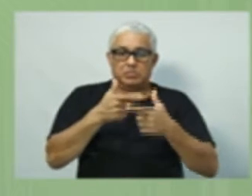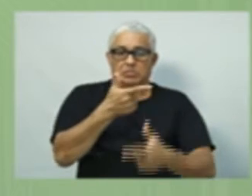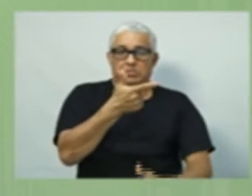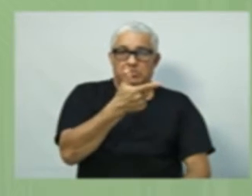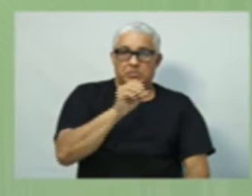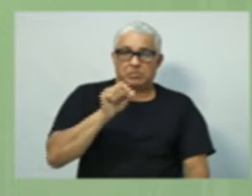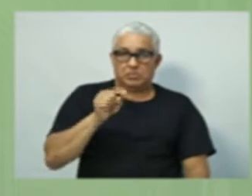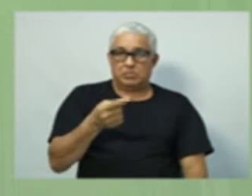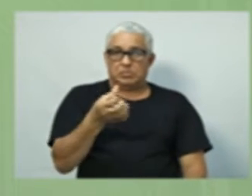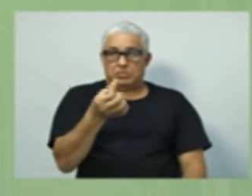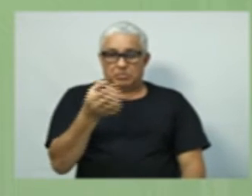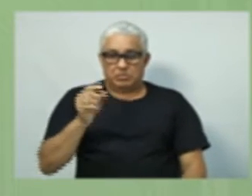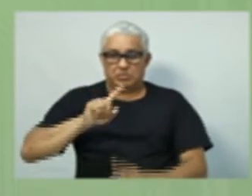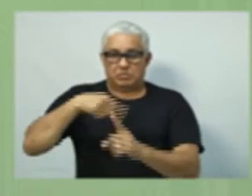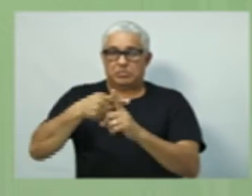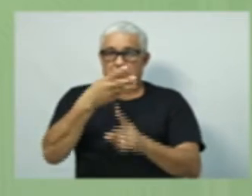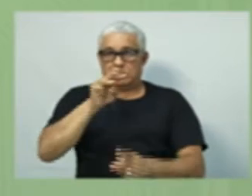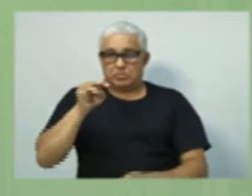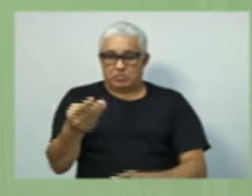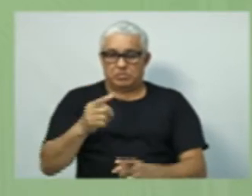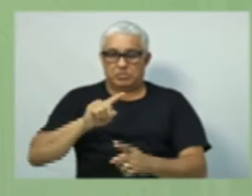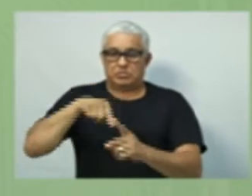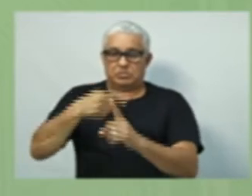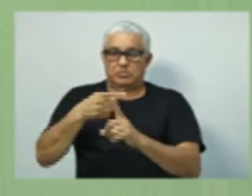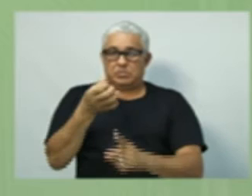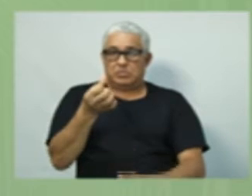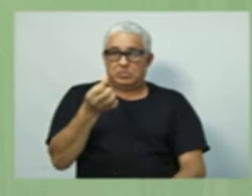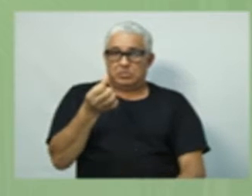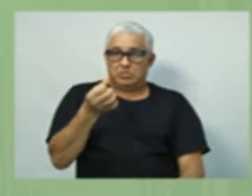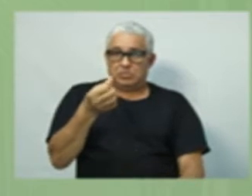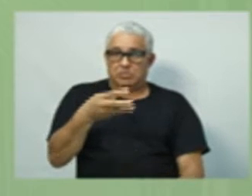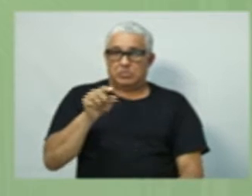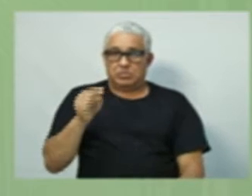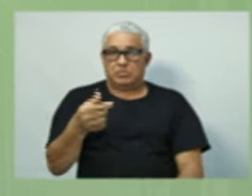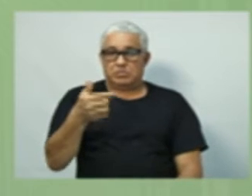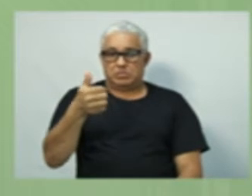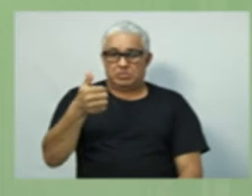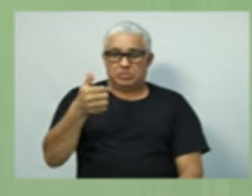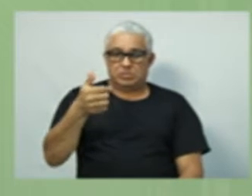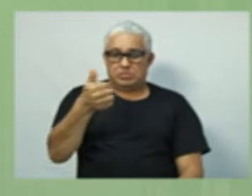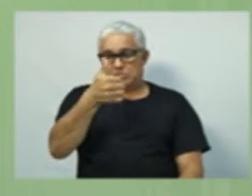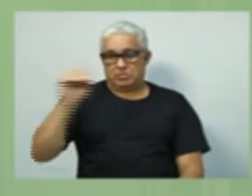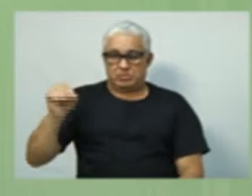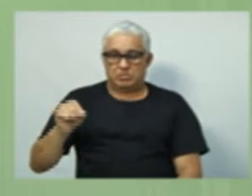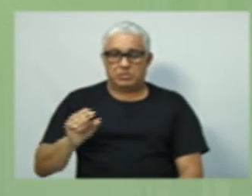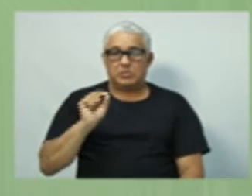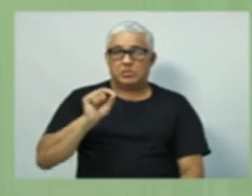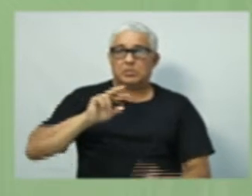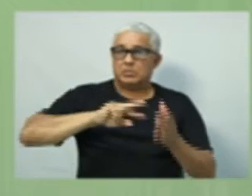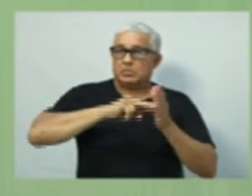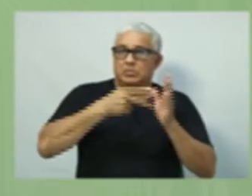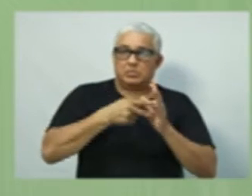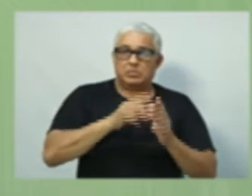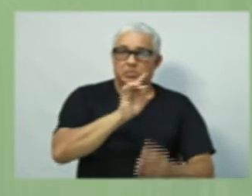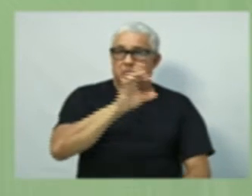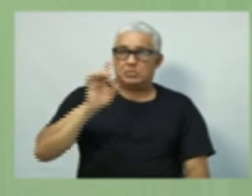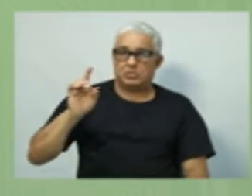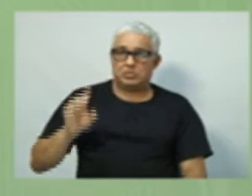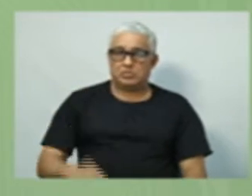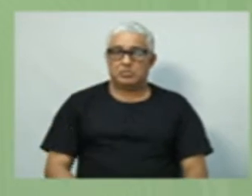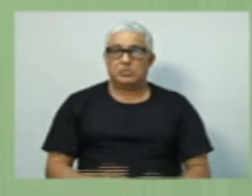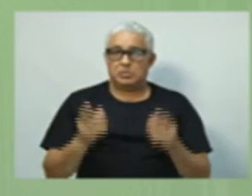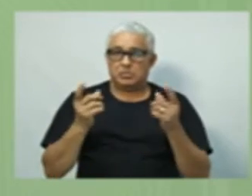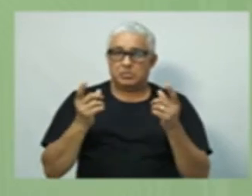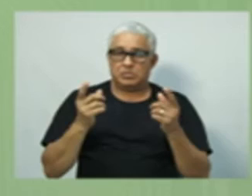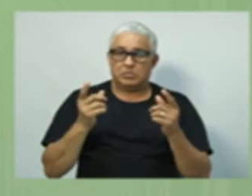20.600 mais 3 mil mais 63 e 200 o que representa cada valor desse professor adriano vamos lá